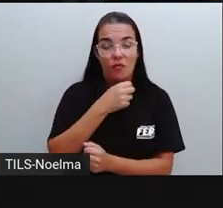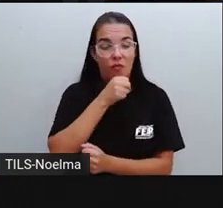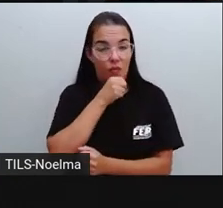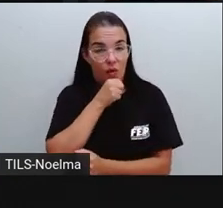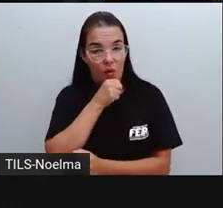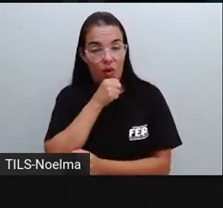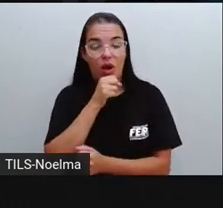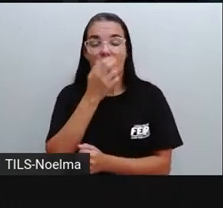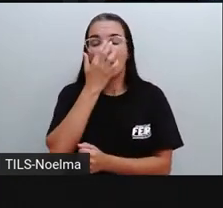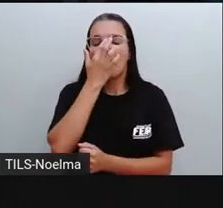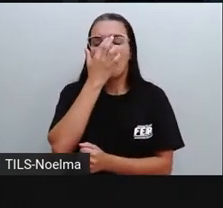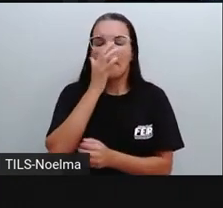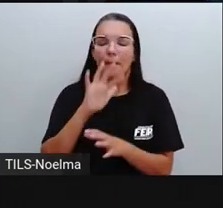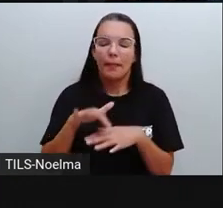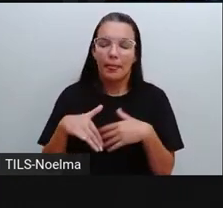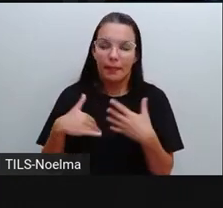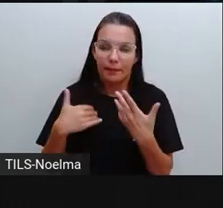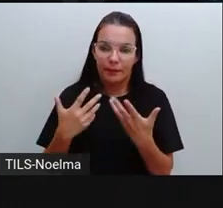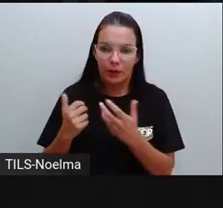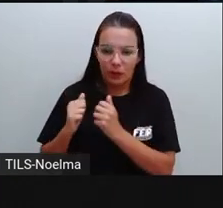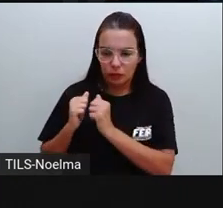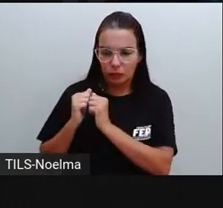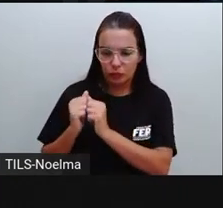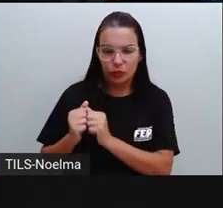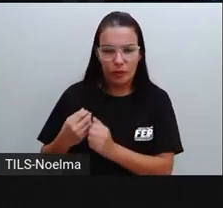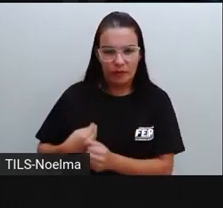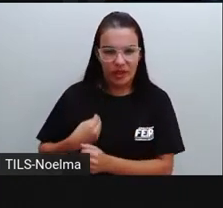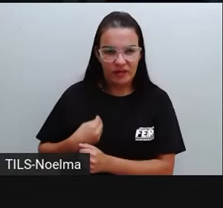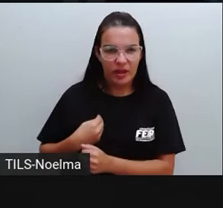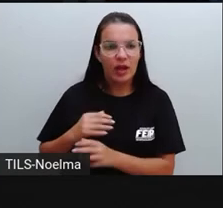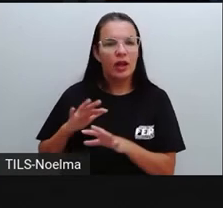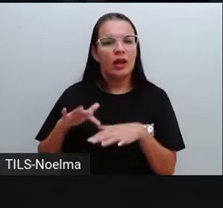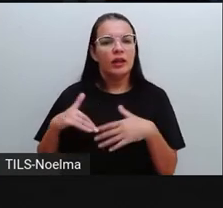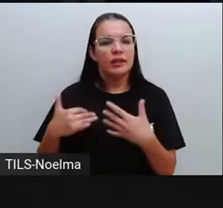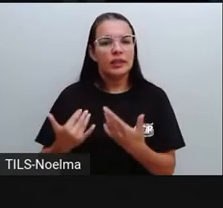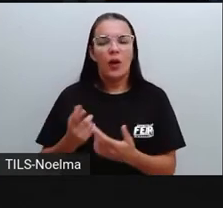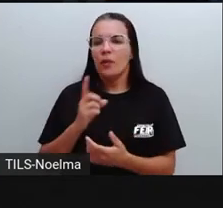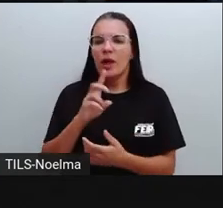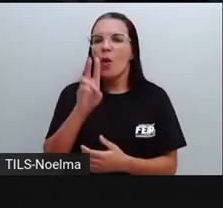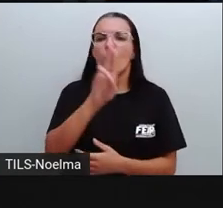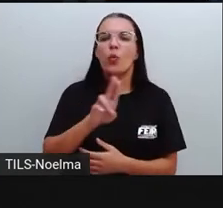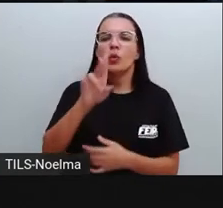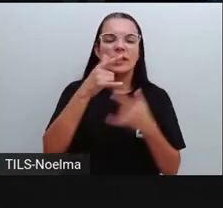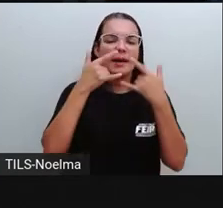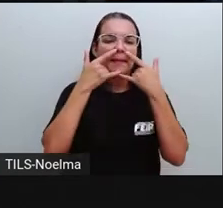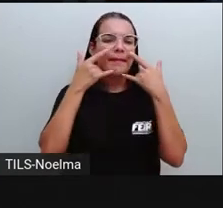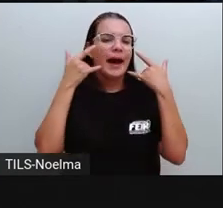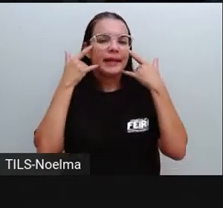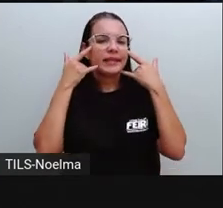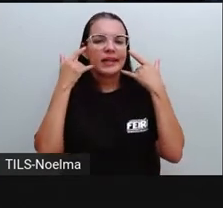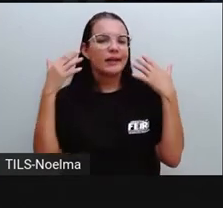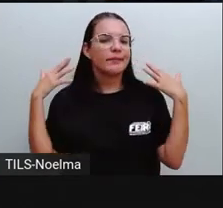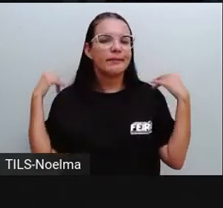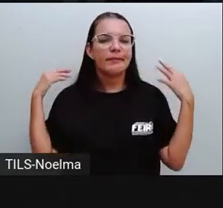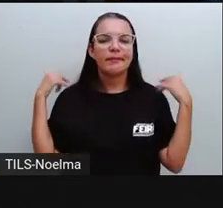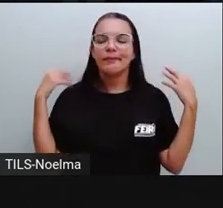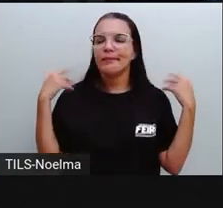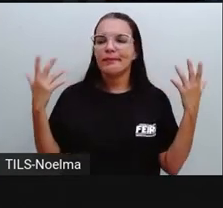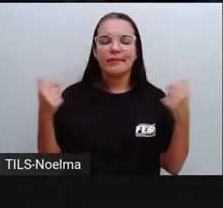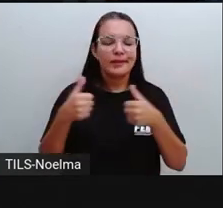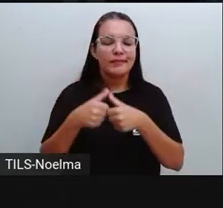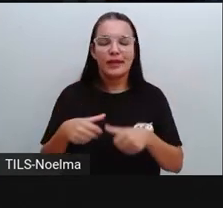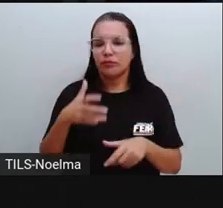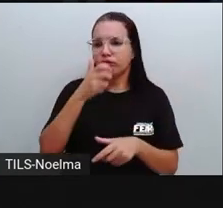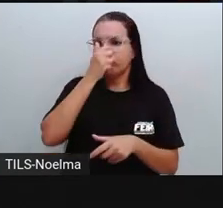avô, com avó, tá? Que já é idoso, e aí ele não usa máscara, ele fica no meio